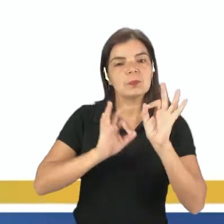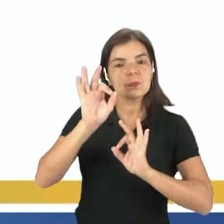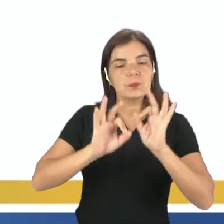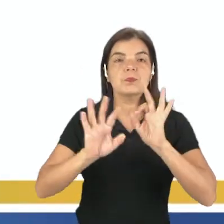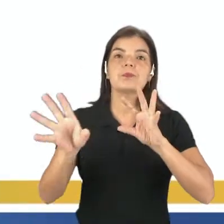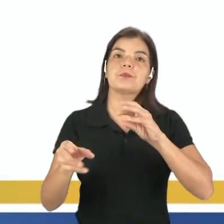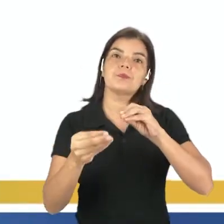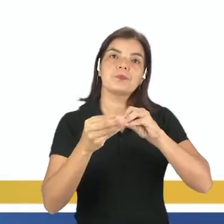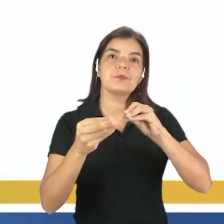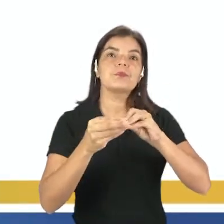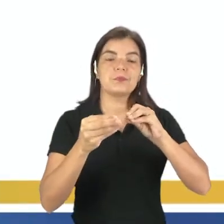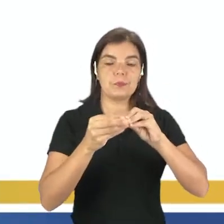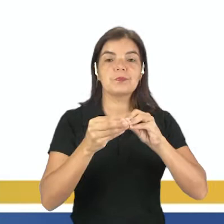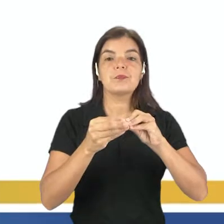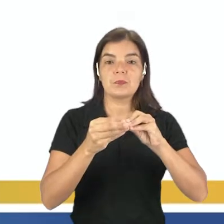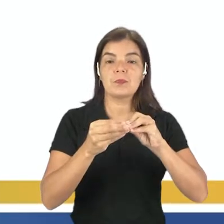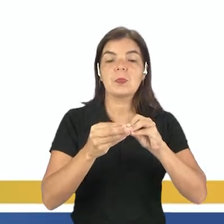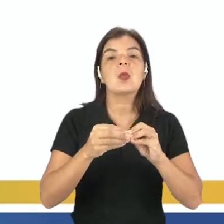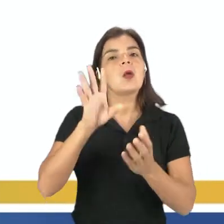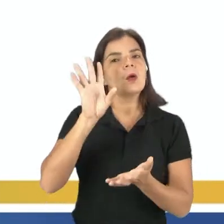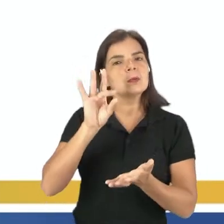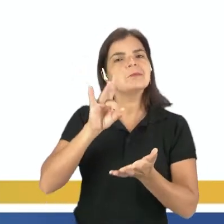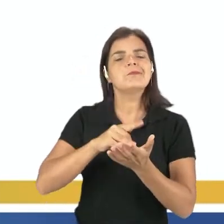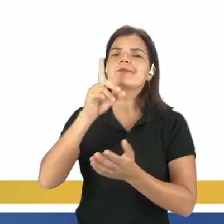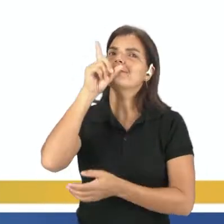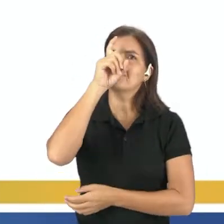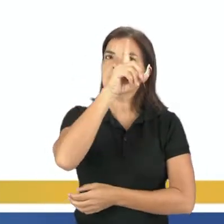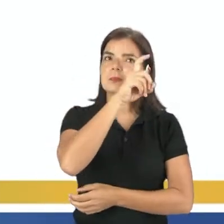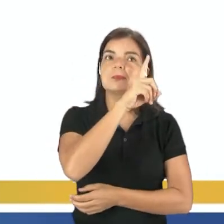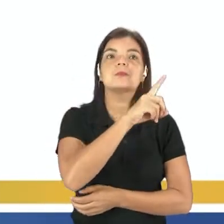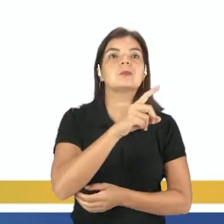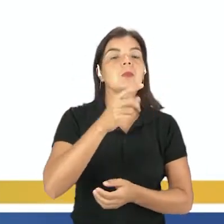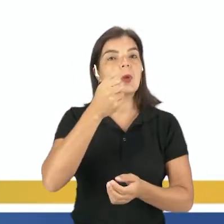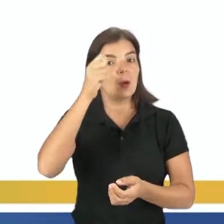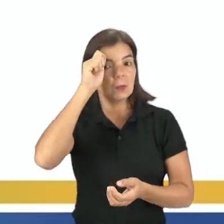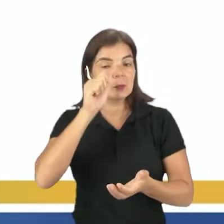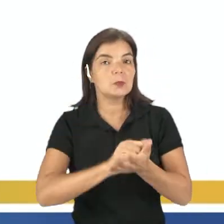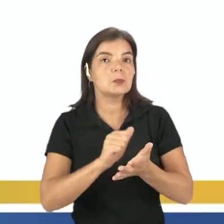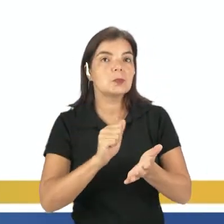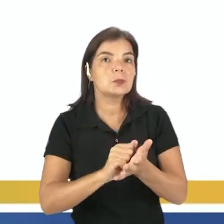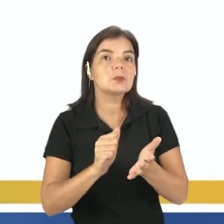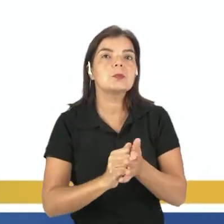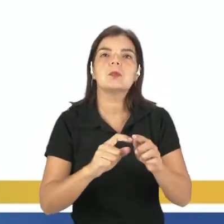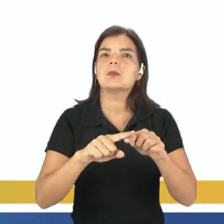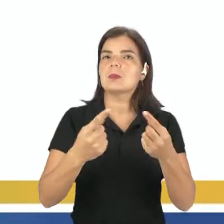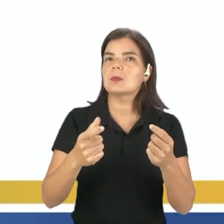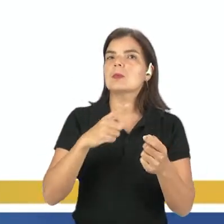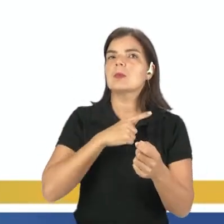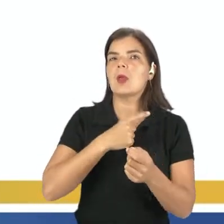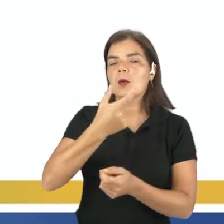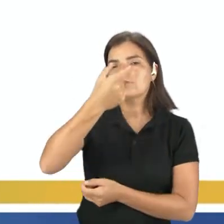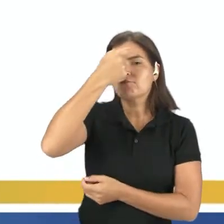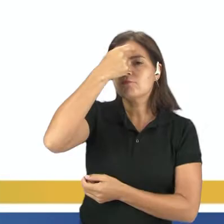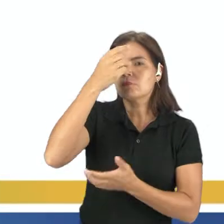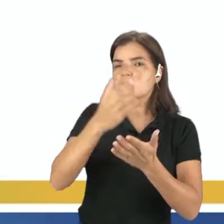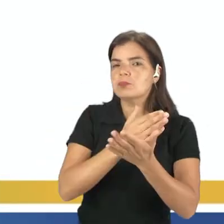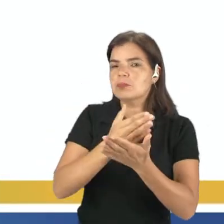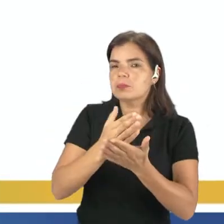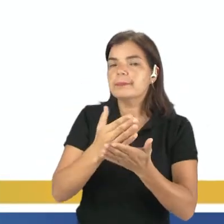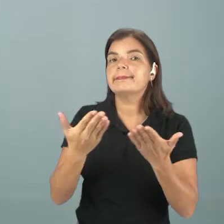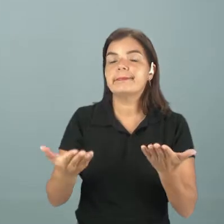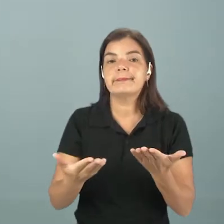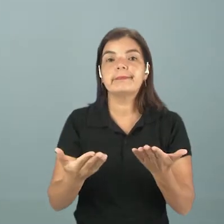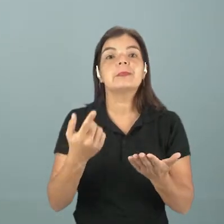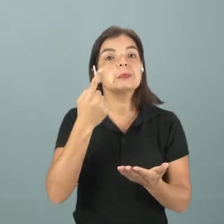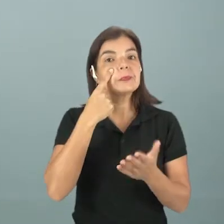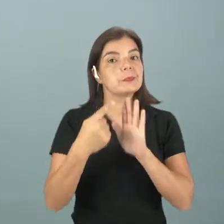Elaborar uma sinopse é um exercício realmente complicado para o escritor. No entanto, podemos ter em mente alguns pontos. E aqui a gente